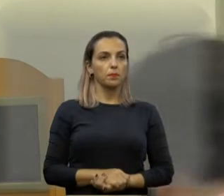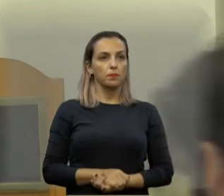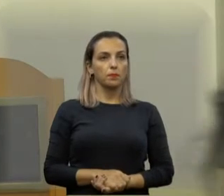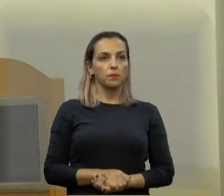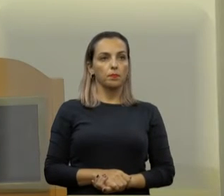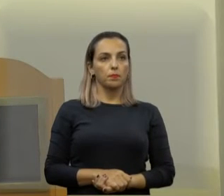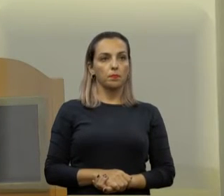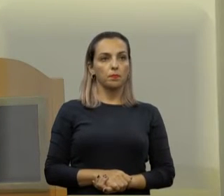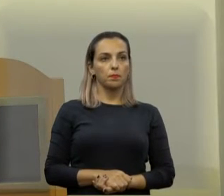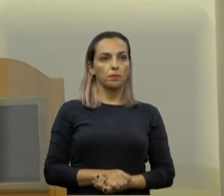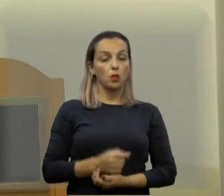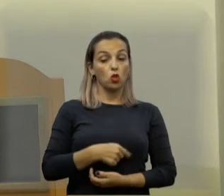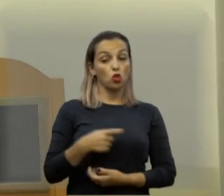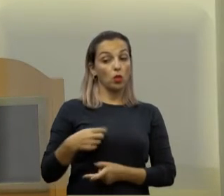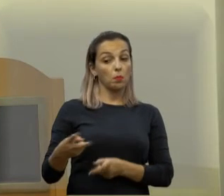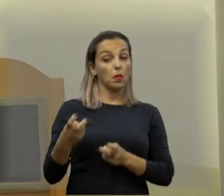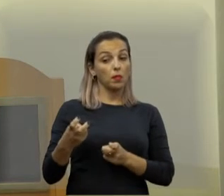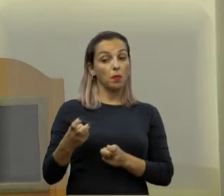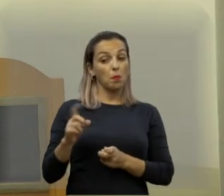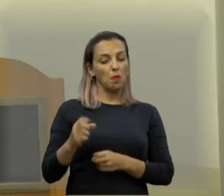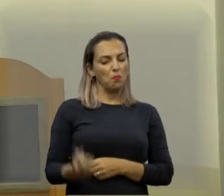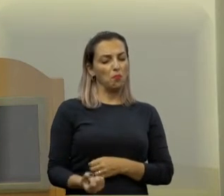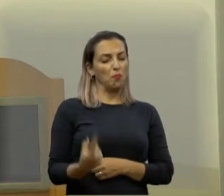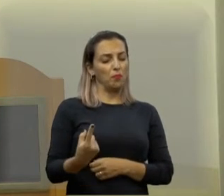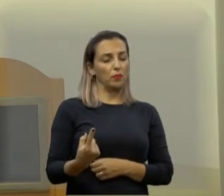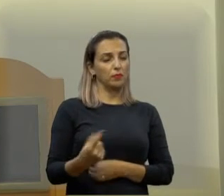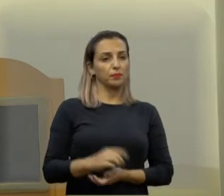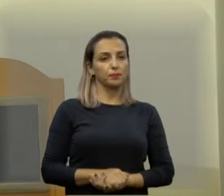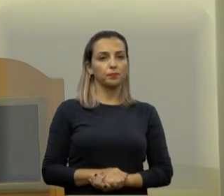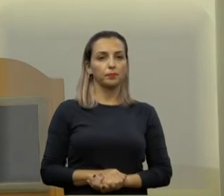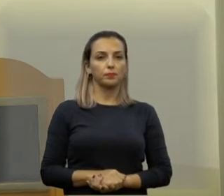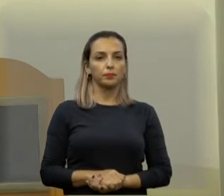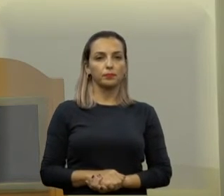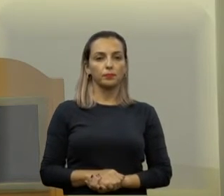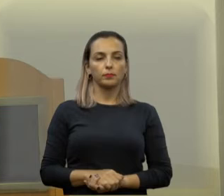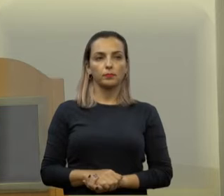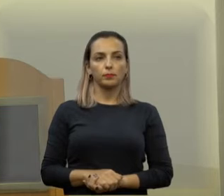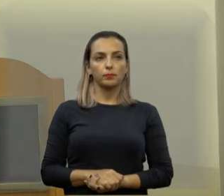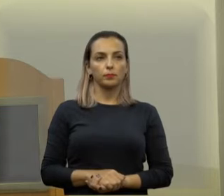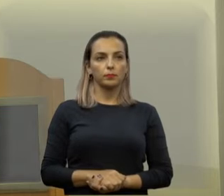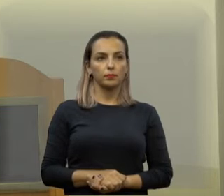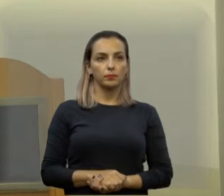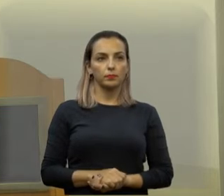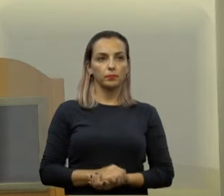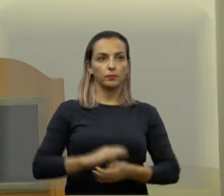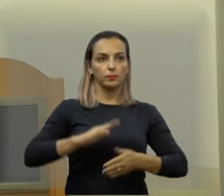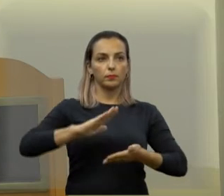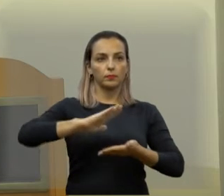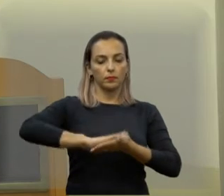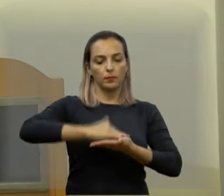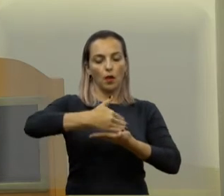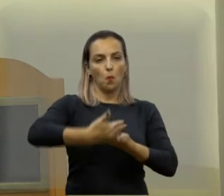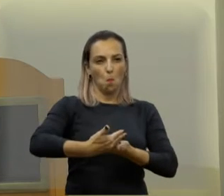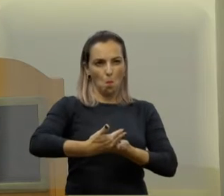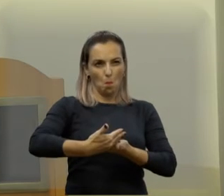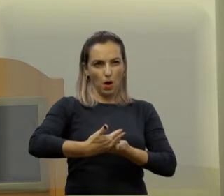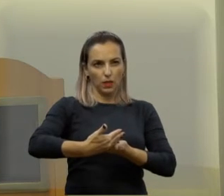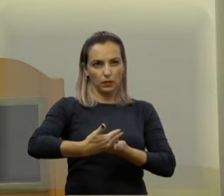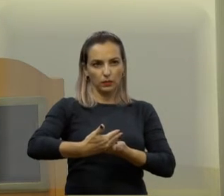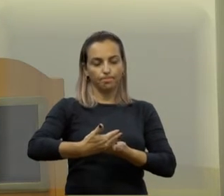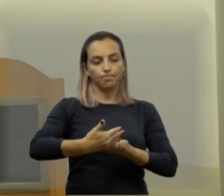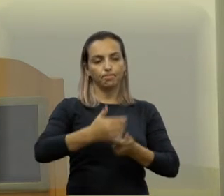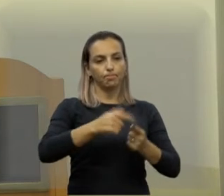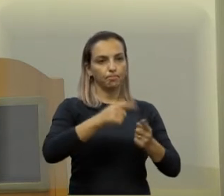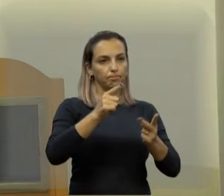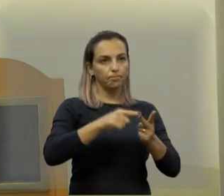e umas coisas que nós entendemos como estreias o notebook Secretaria da